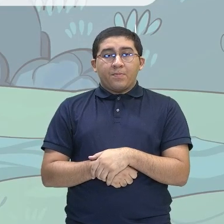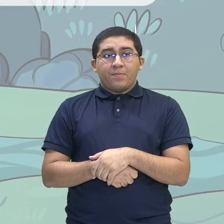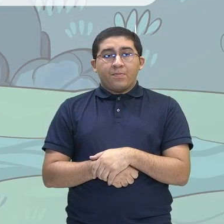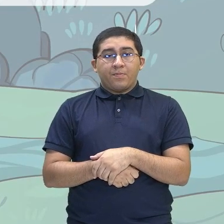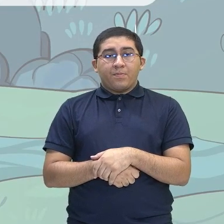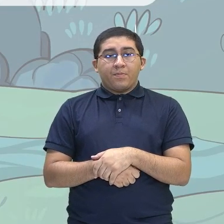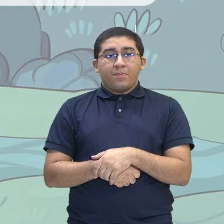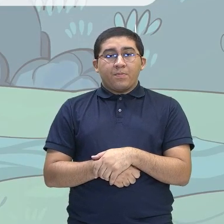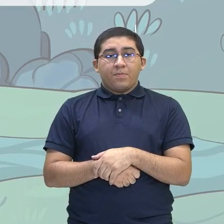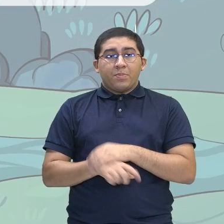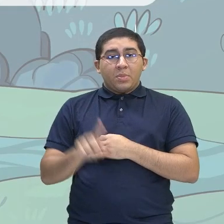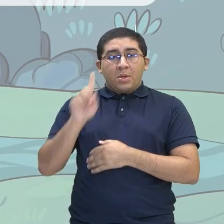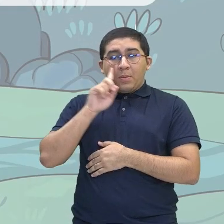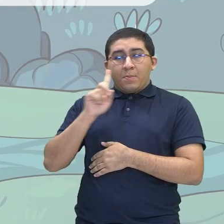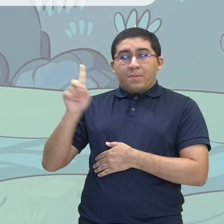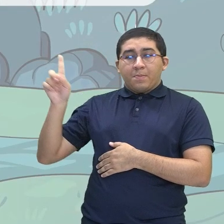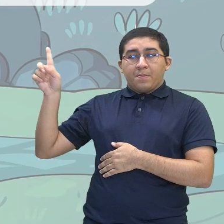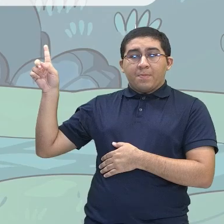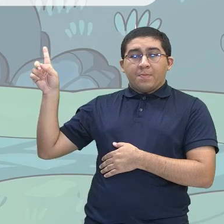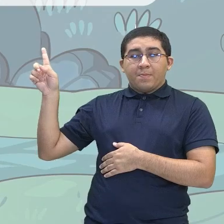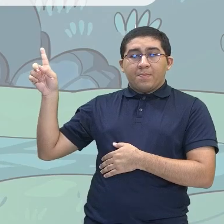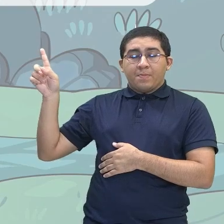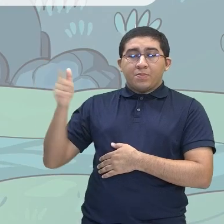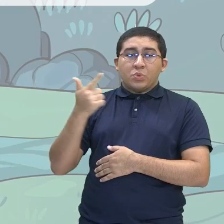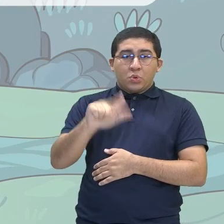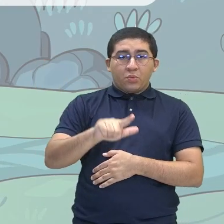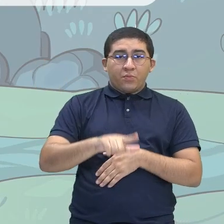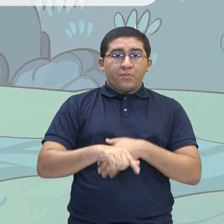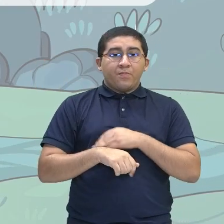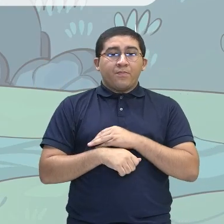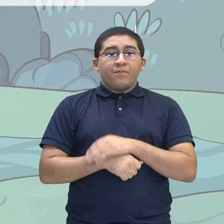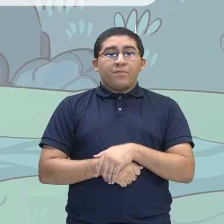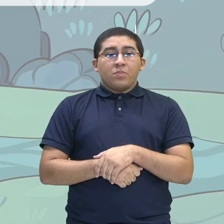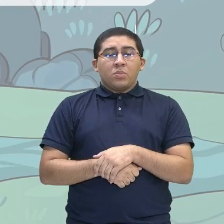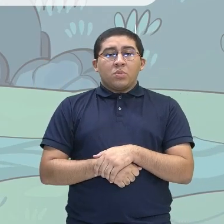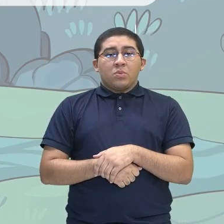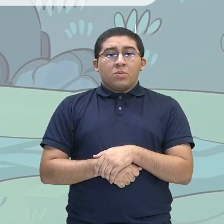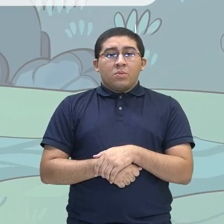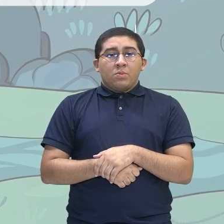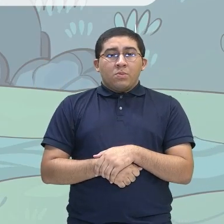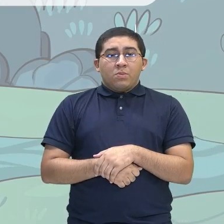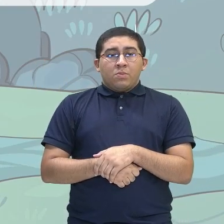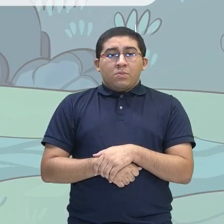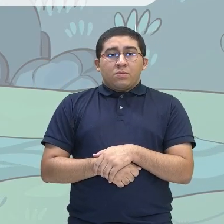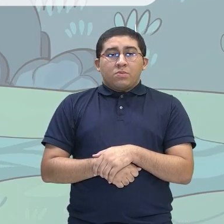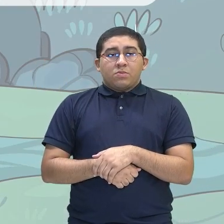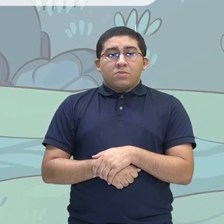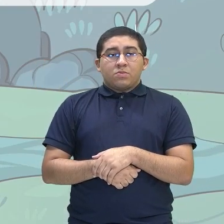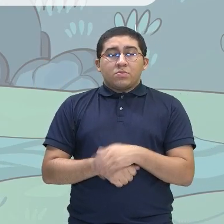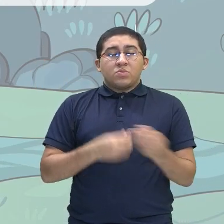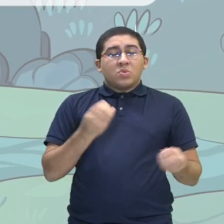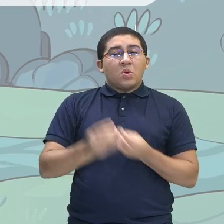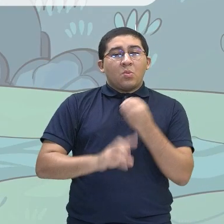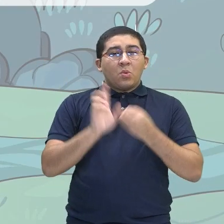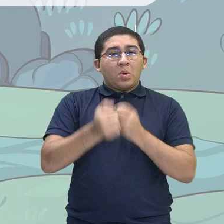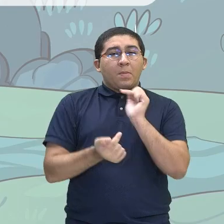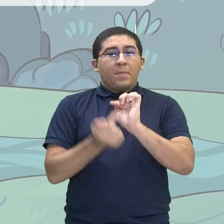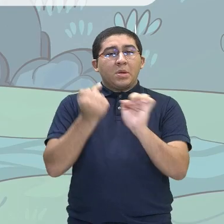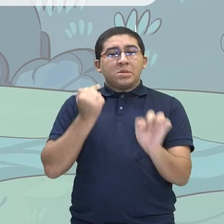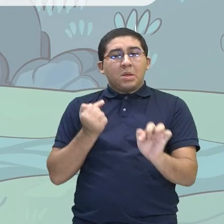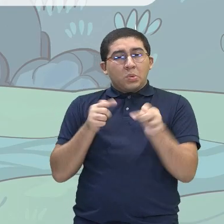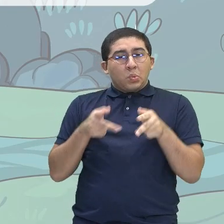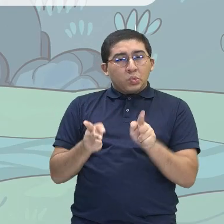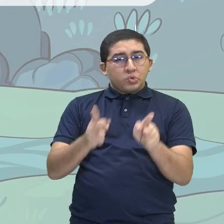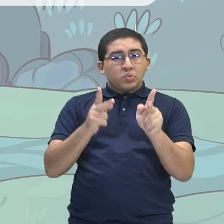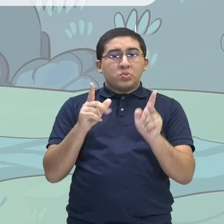Aqui, de novo, o past continuous e o simple past. Como funciona, né, o past continuous? Vejam que eu